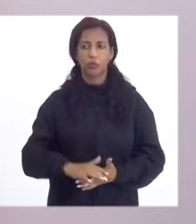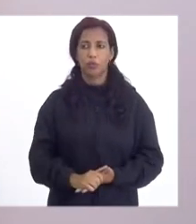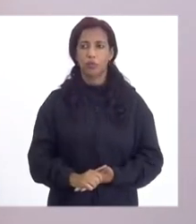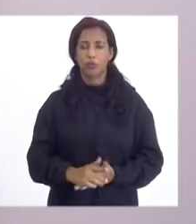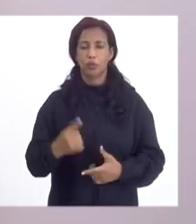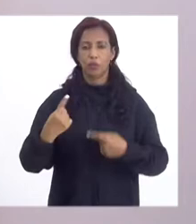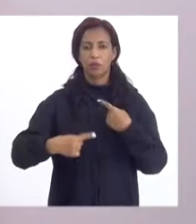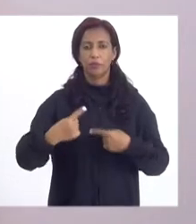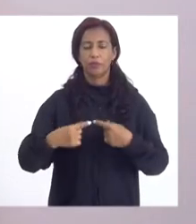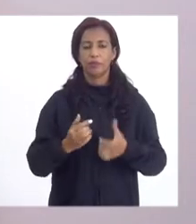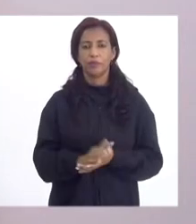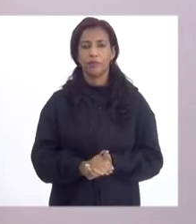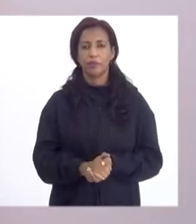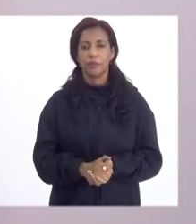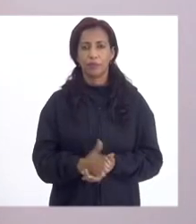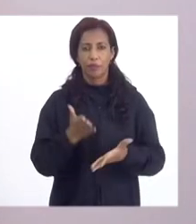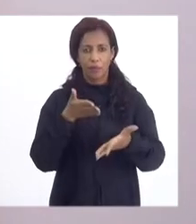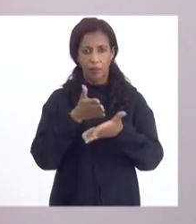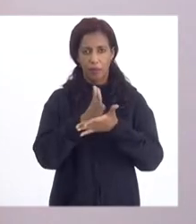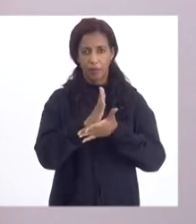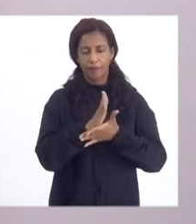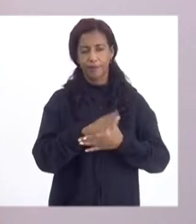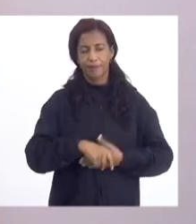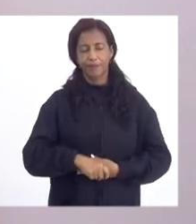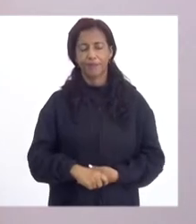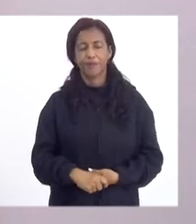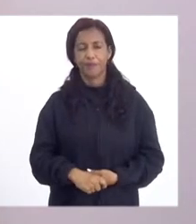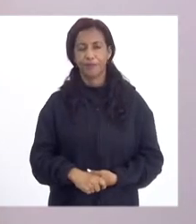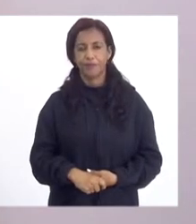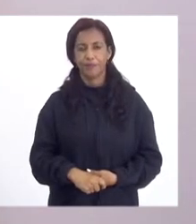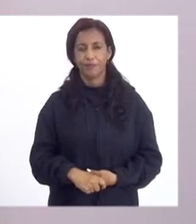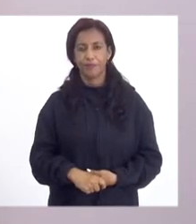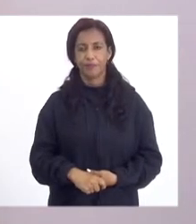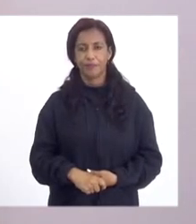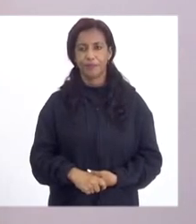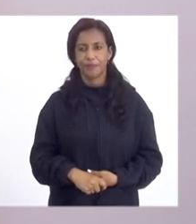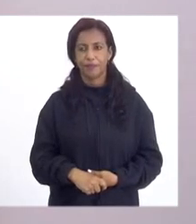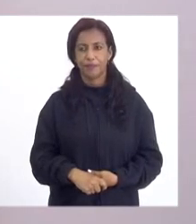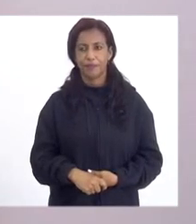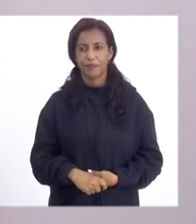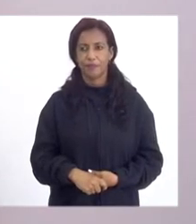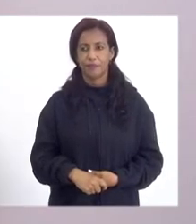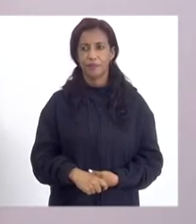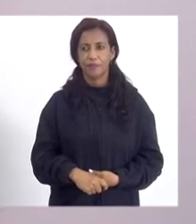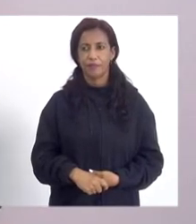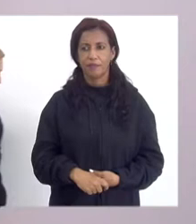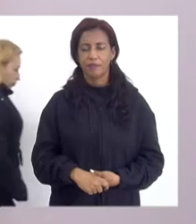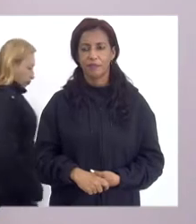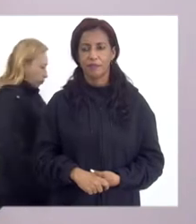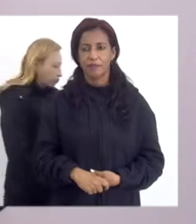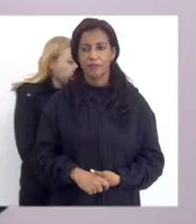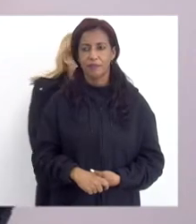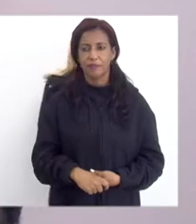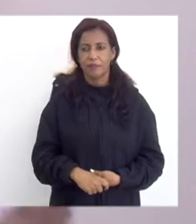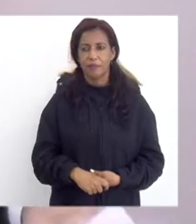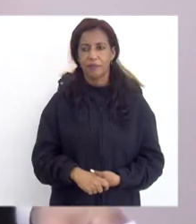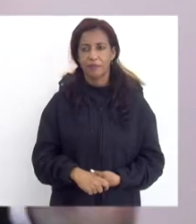Em discussão, em votação, aprovado.